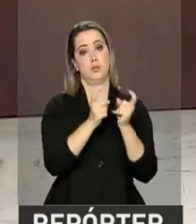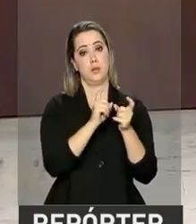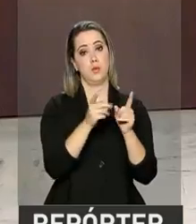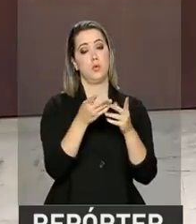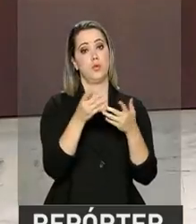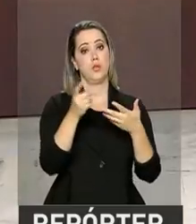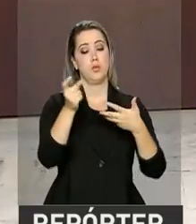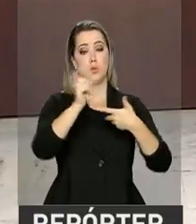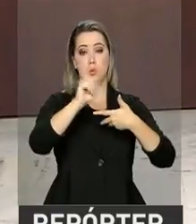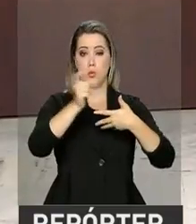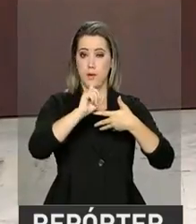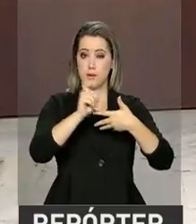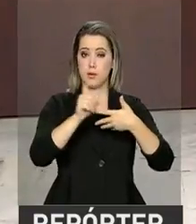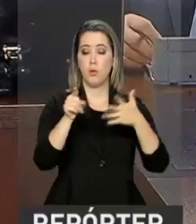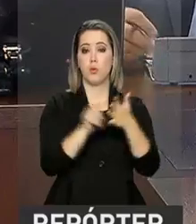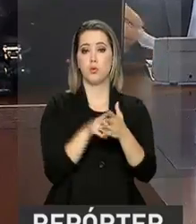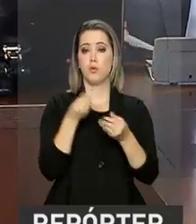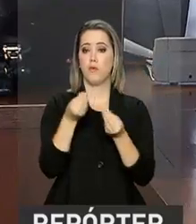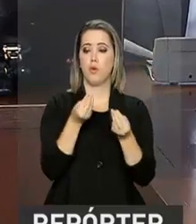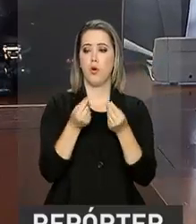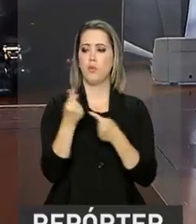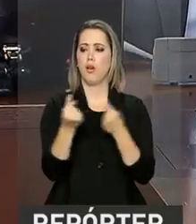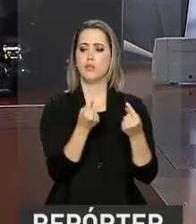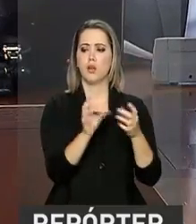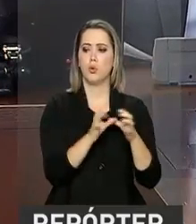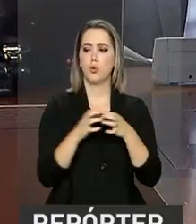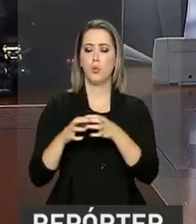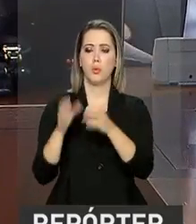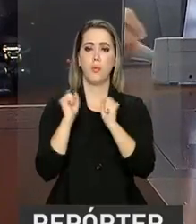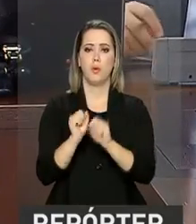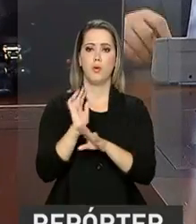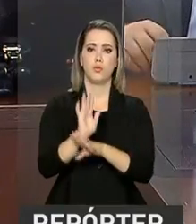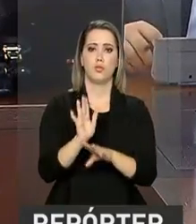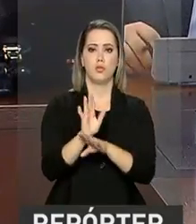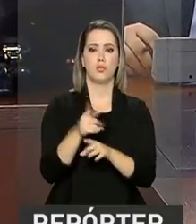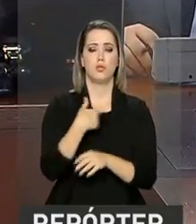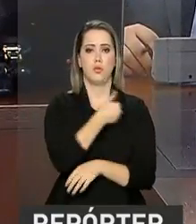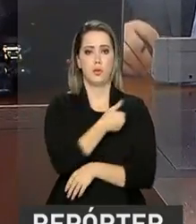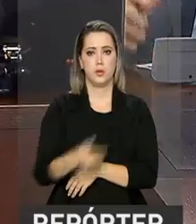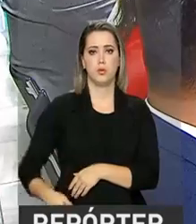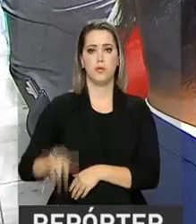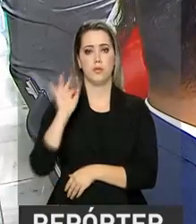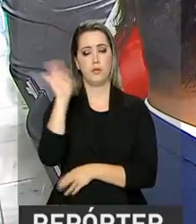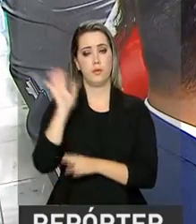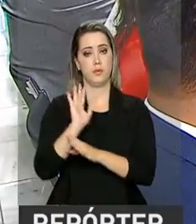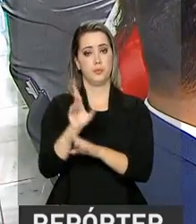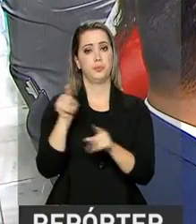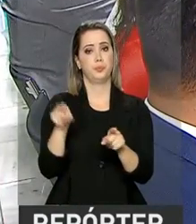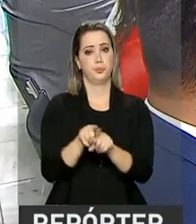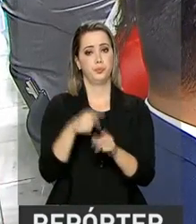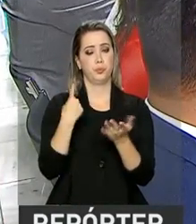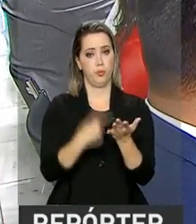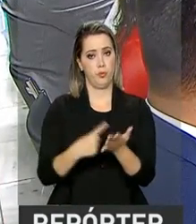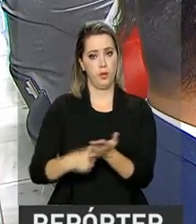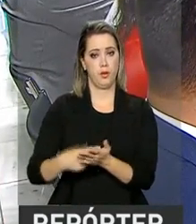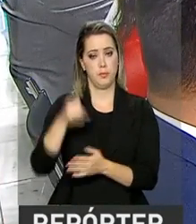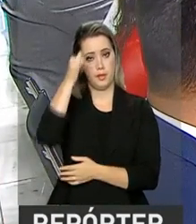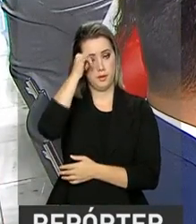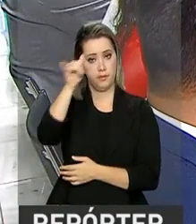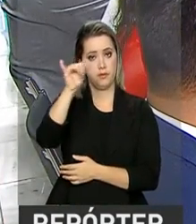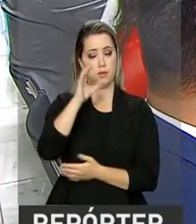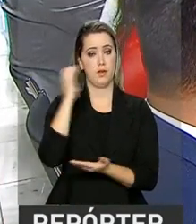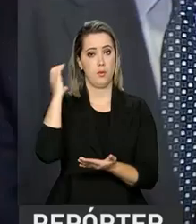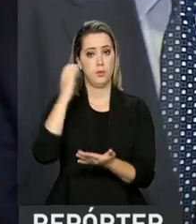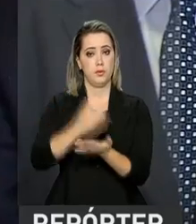como cada setor poderá contribuir para que a união auxilie o estado a cumprir os objetivos do plano especialmente no combate ao Crime